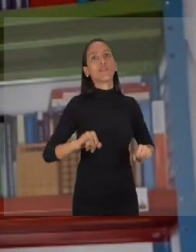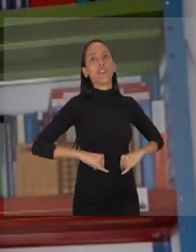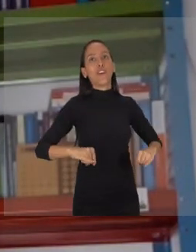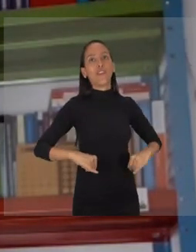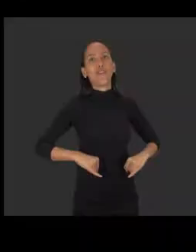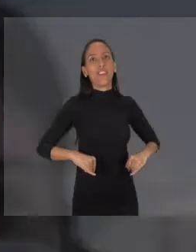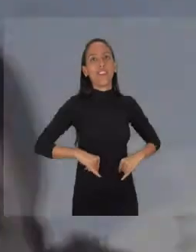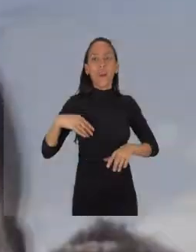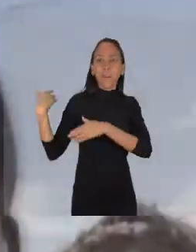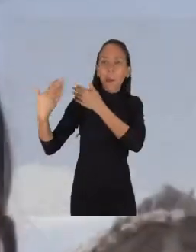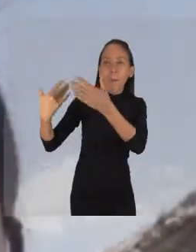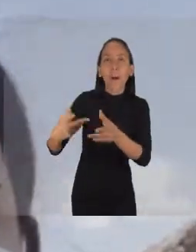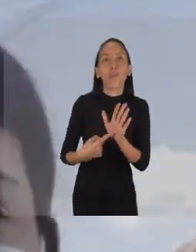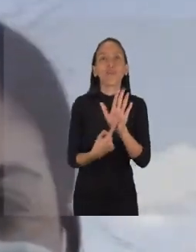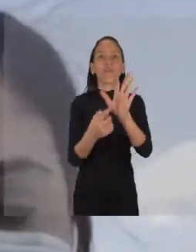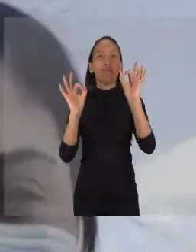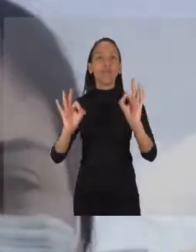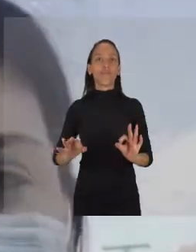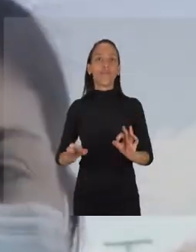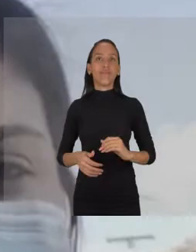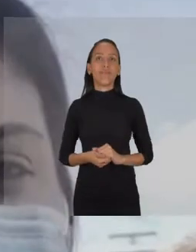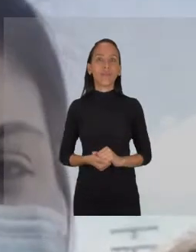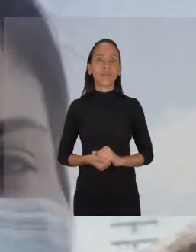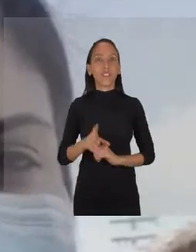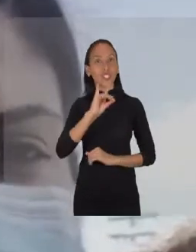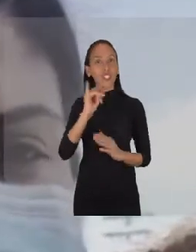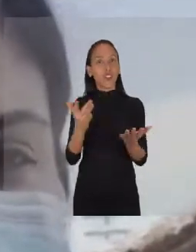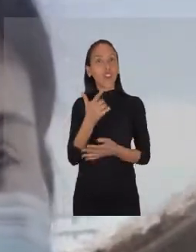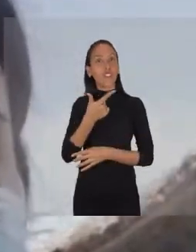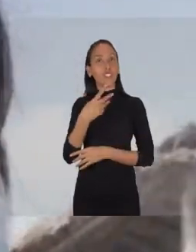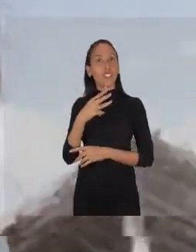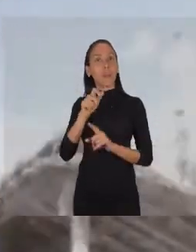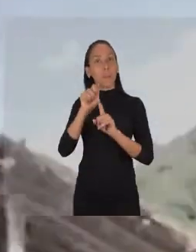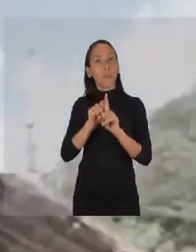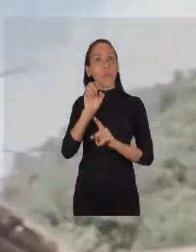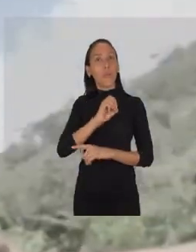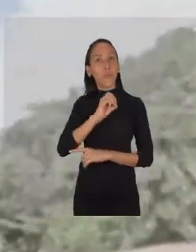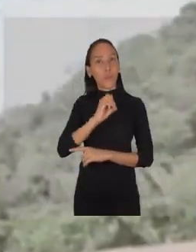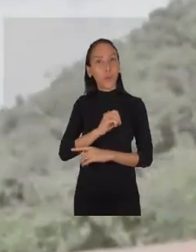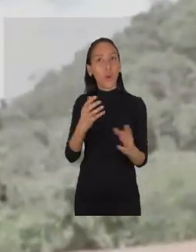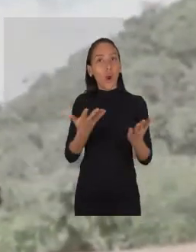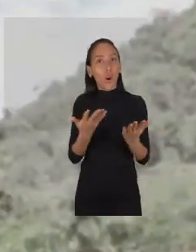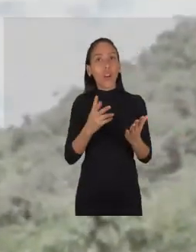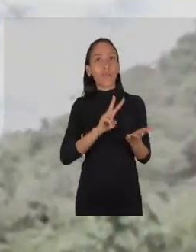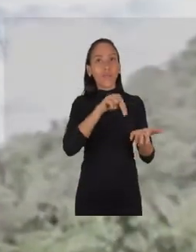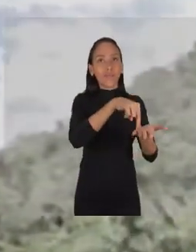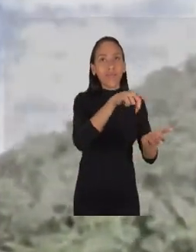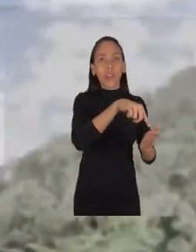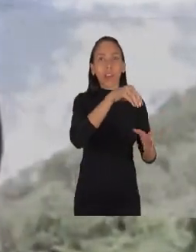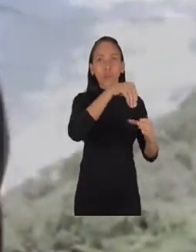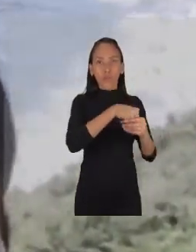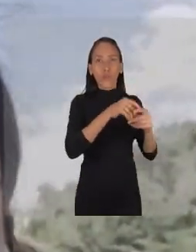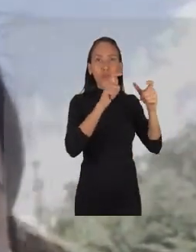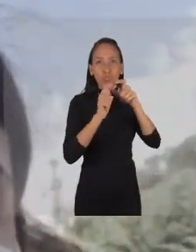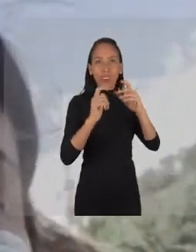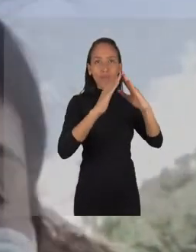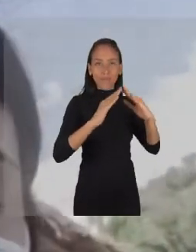para mostrar isso. Dia 23/10, hoje a gente faz atendimento aqui na aldeia.